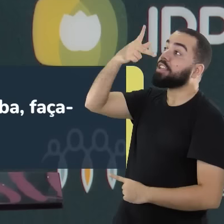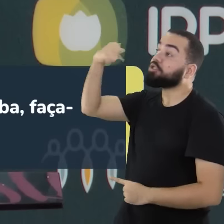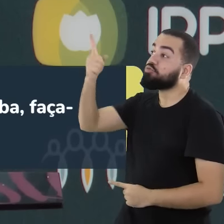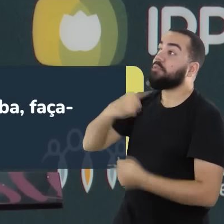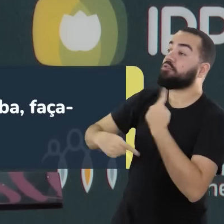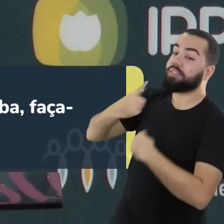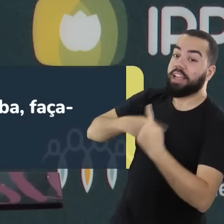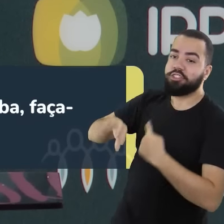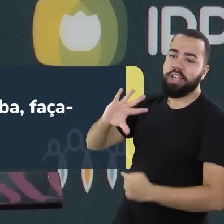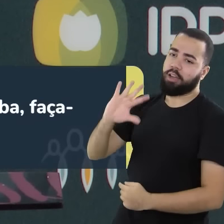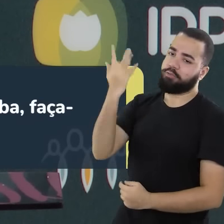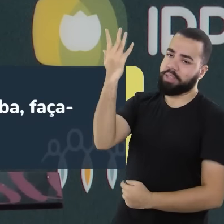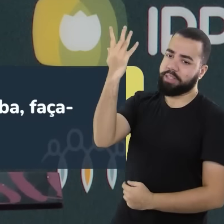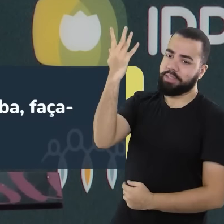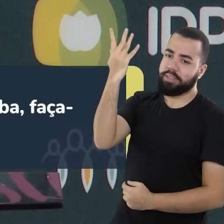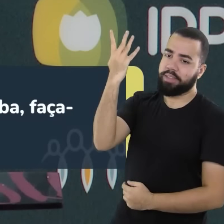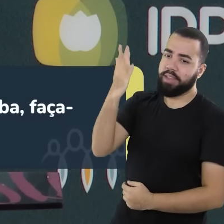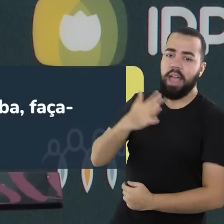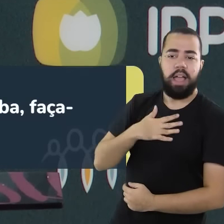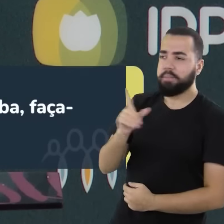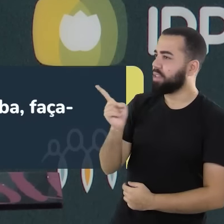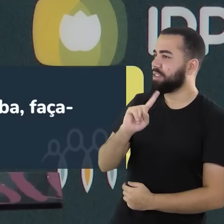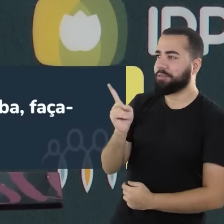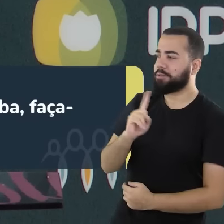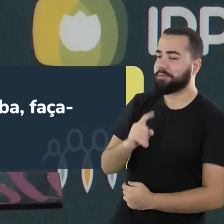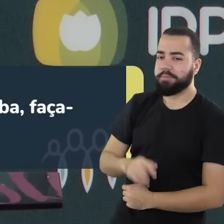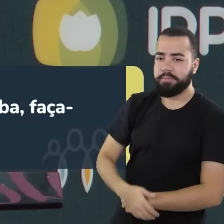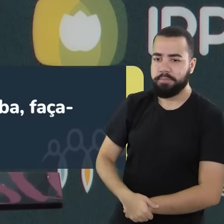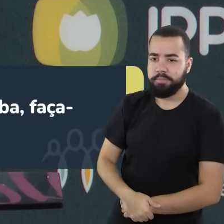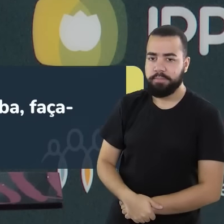faça-se segundo a tua o quê? Vontade.